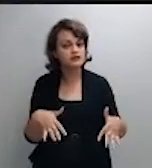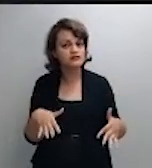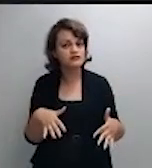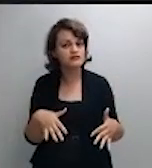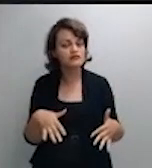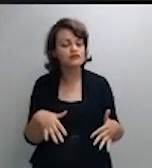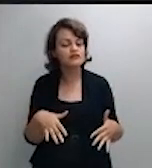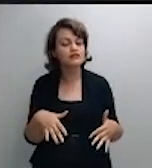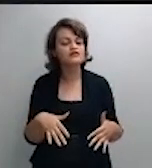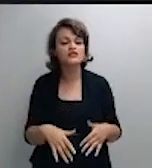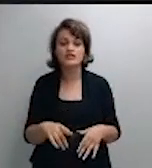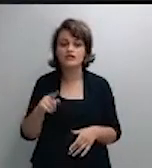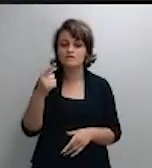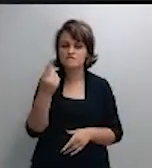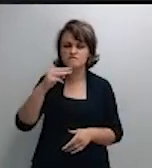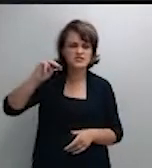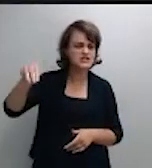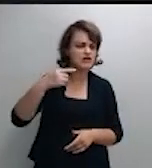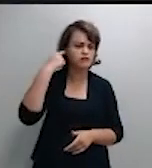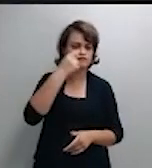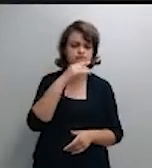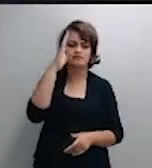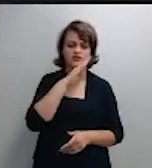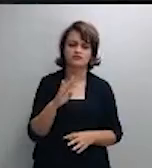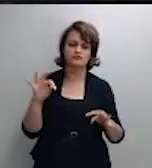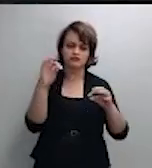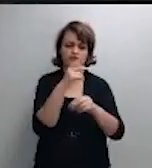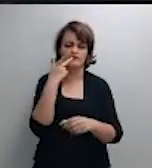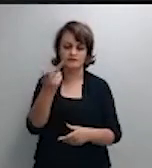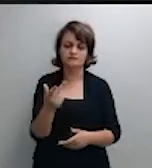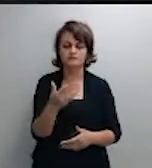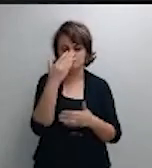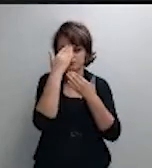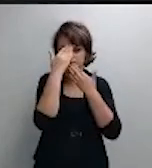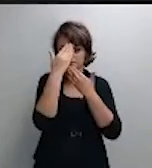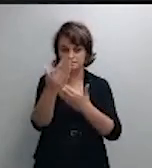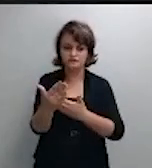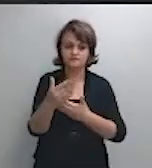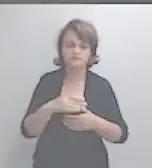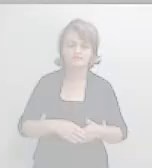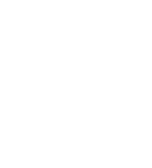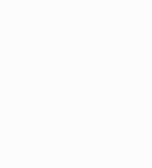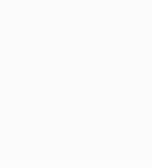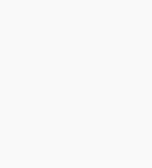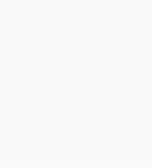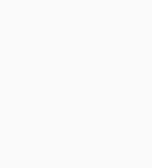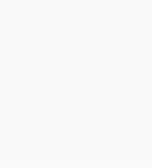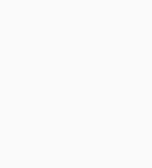1 milhão de advogados desse país. Muito obrigado, excelentíssimo senhor presidente, ministro Humberto Martins.